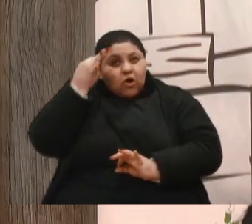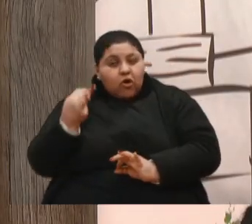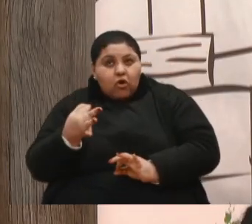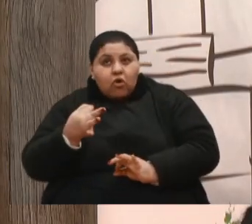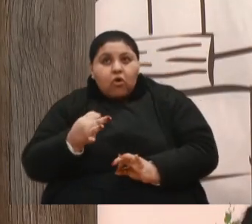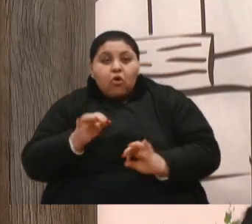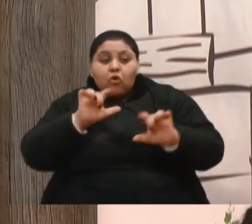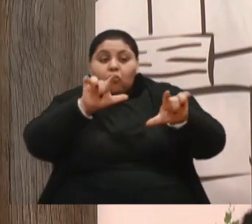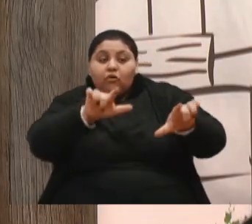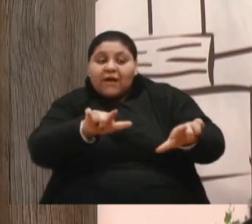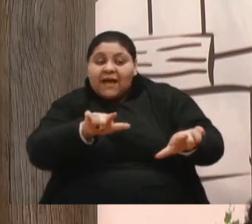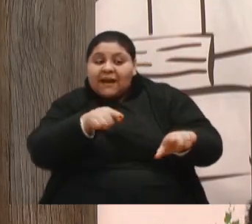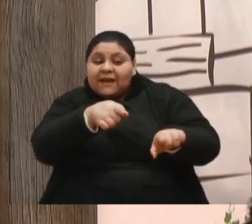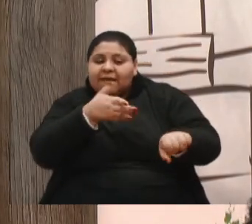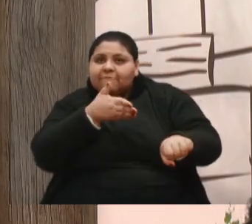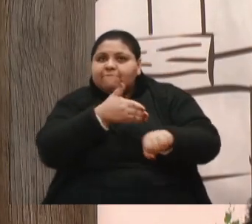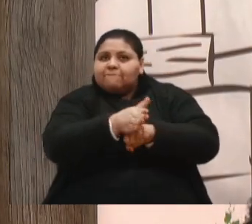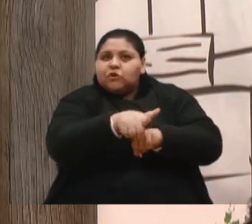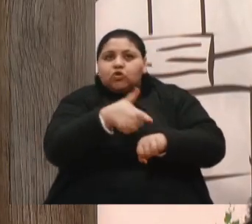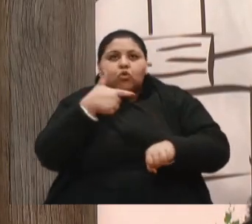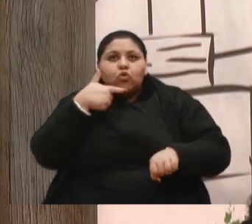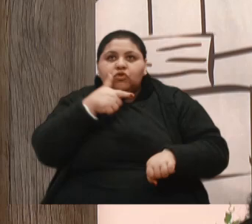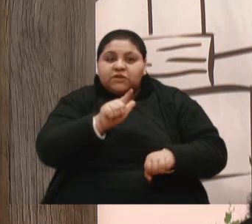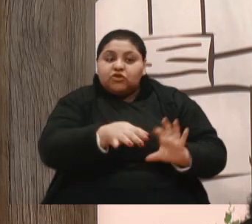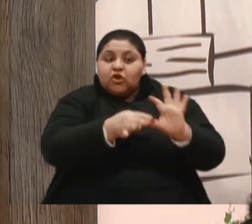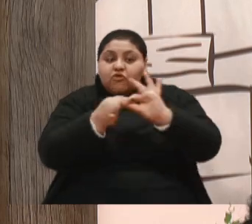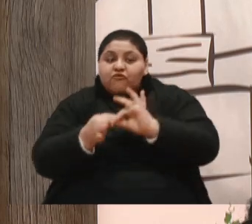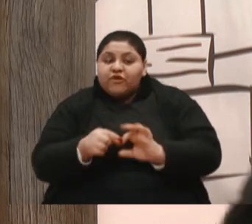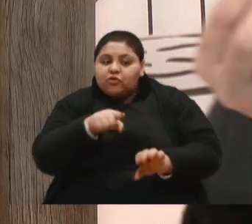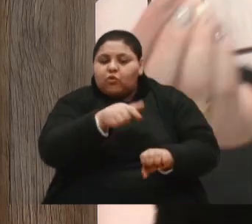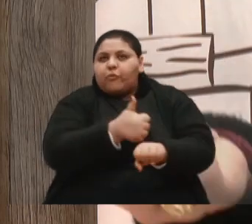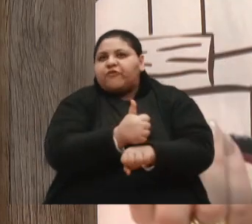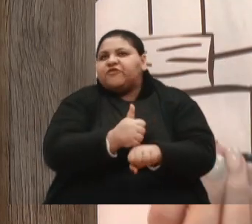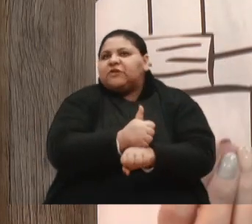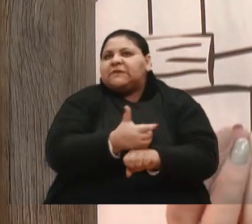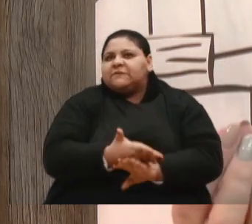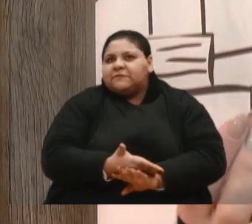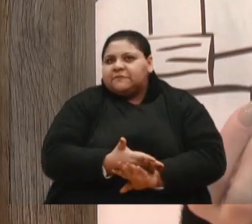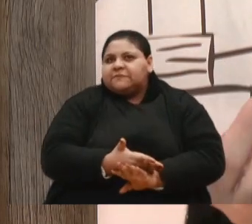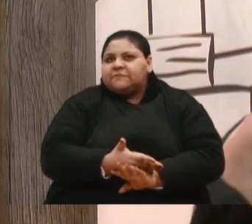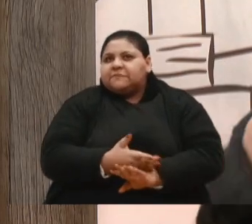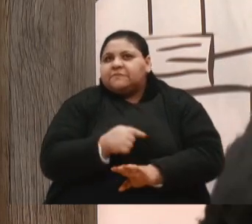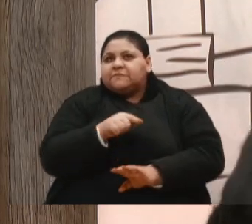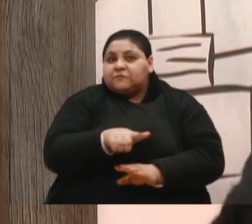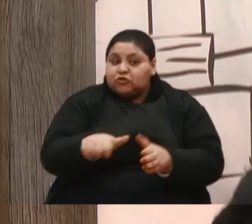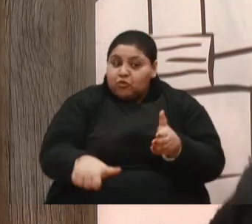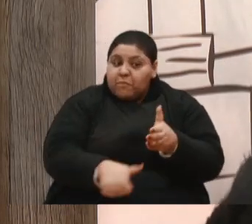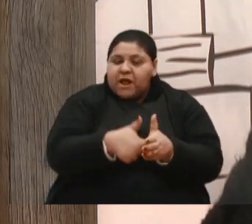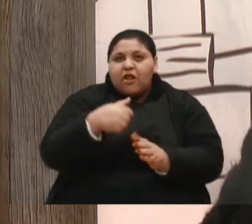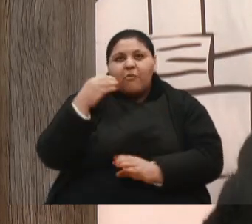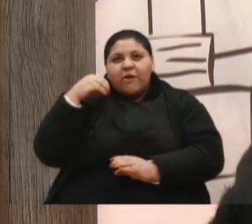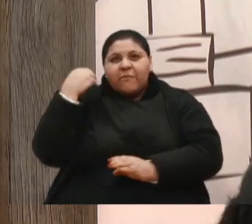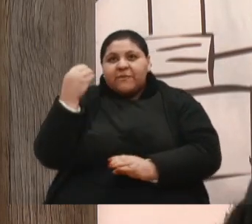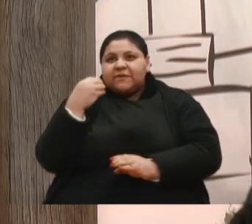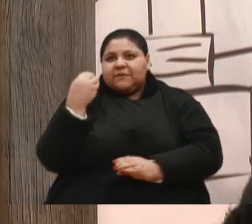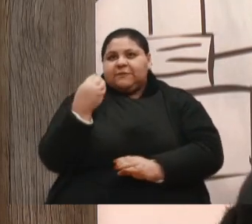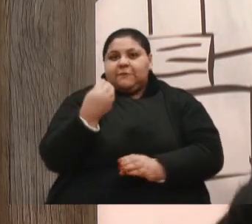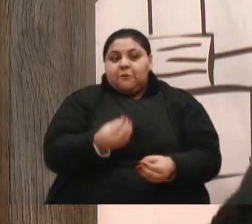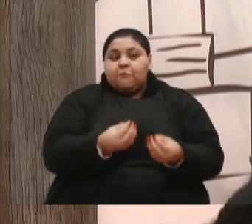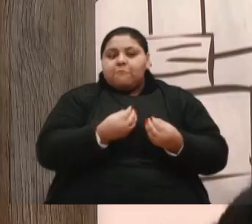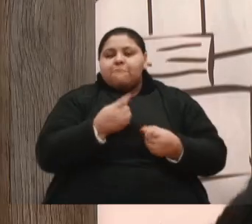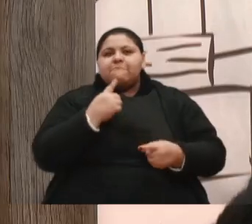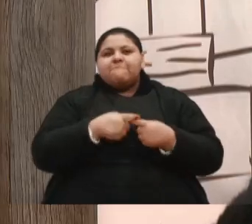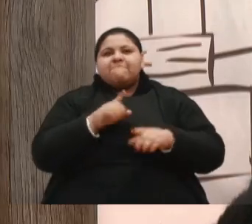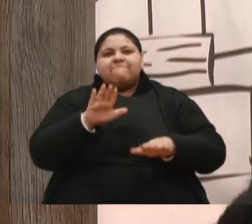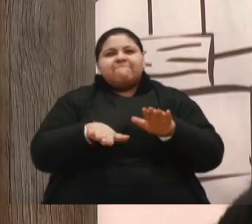gente precisa entender onde a pessoa está inserida e se ela conseguiu ter um vínculo com o seu psicólogo, se ela está no melhor psicólogo